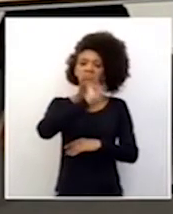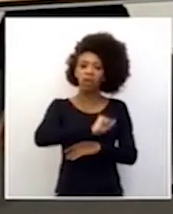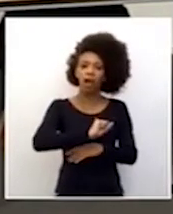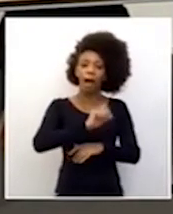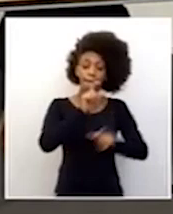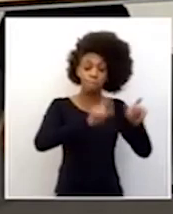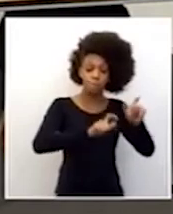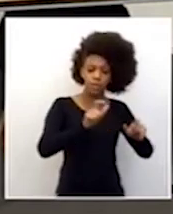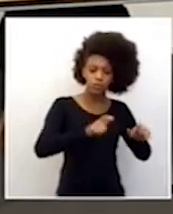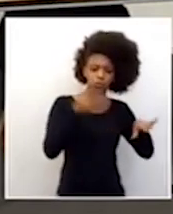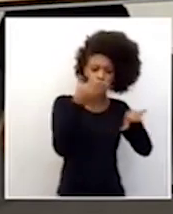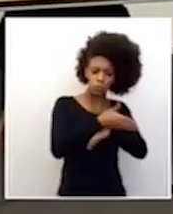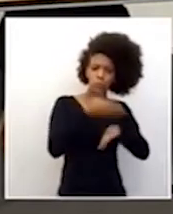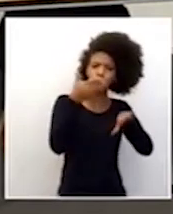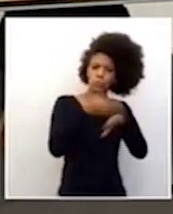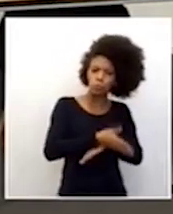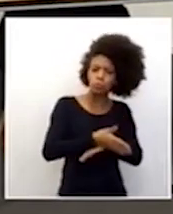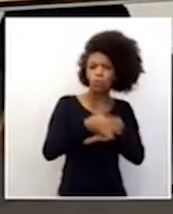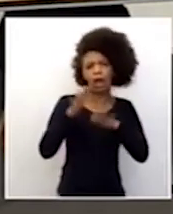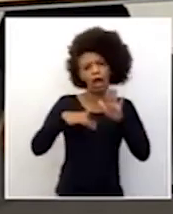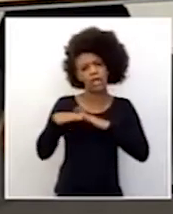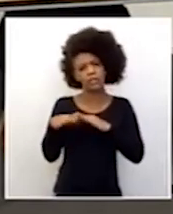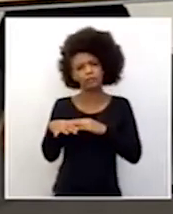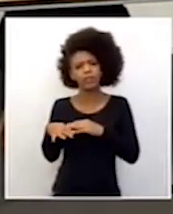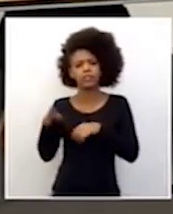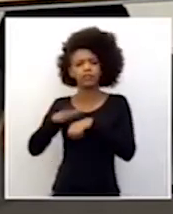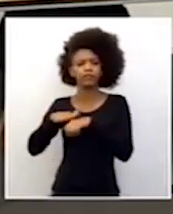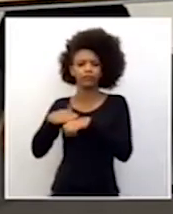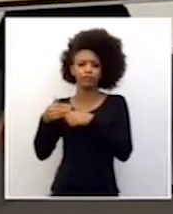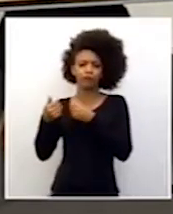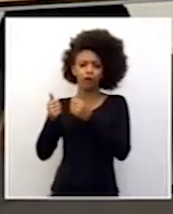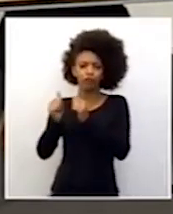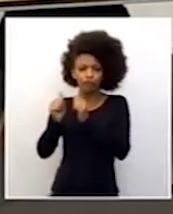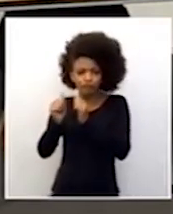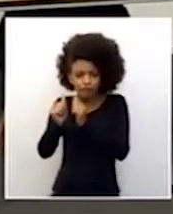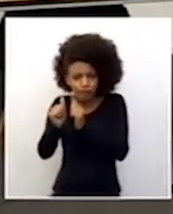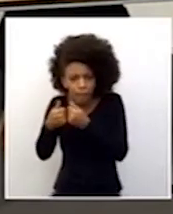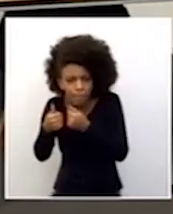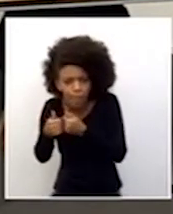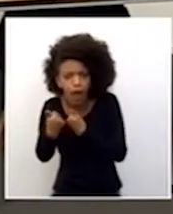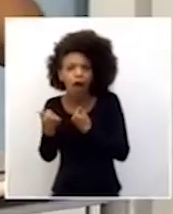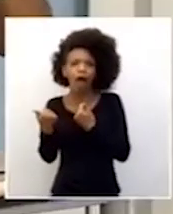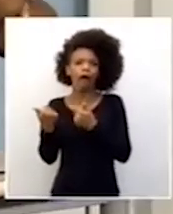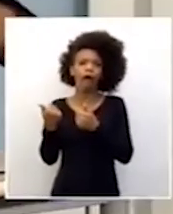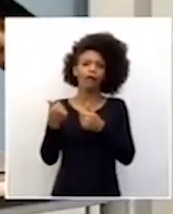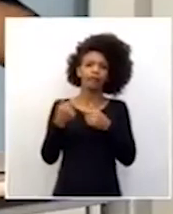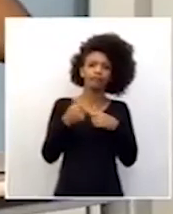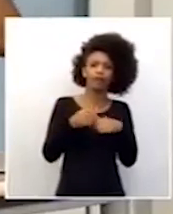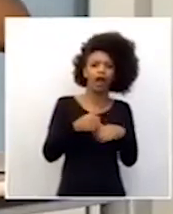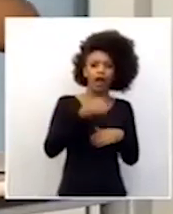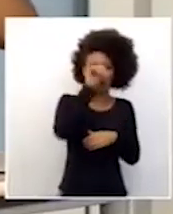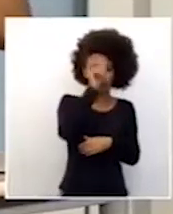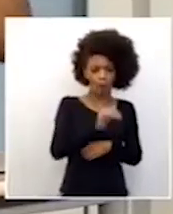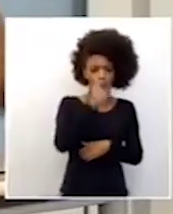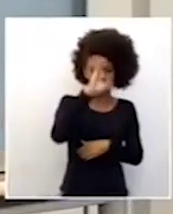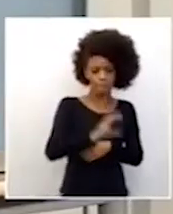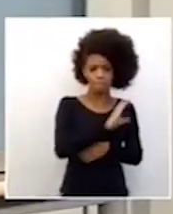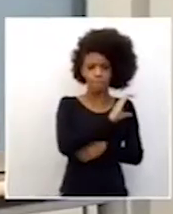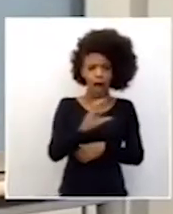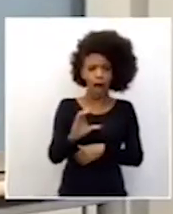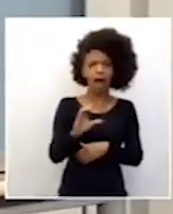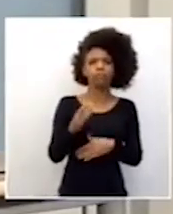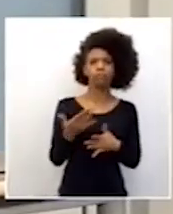que estavam ali no bairro, às vezes com o padeiro, que era francês, ele aprendeu francês, com o padre, ele ia lá, aprendia